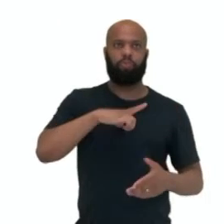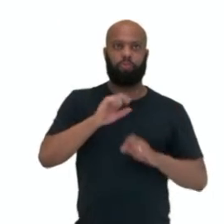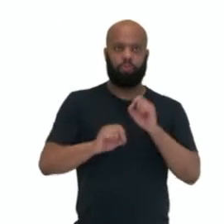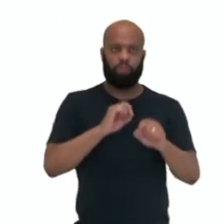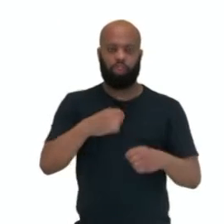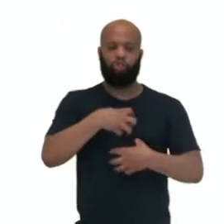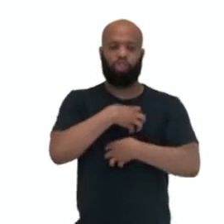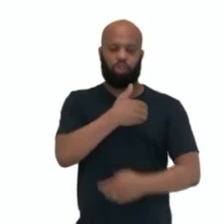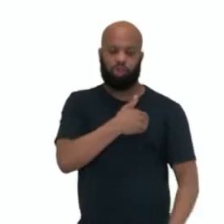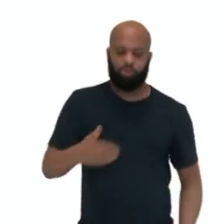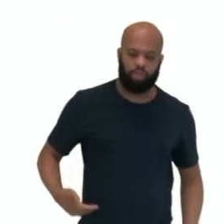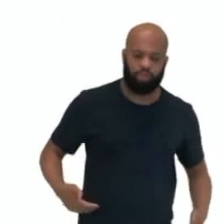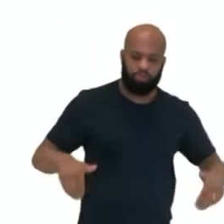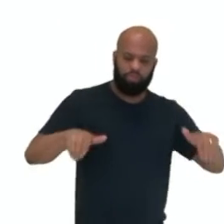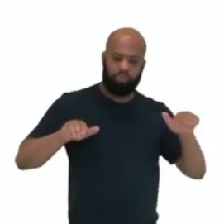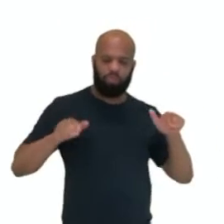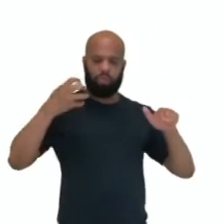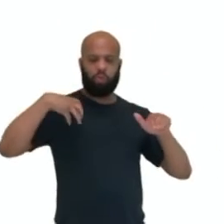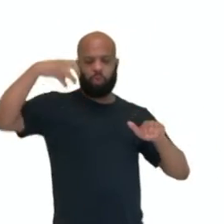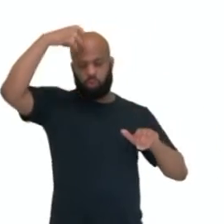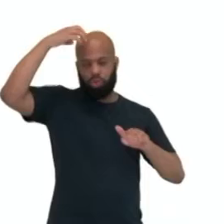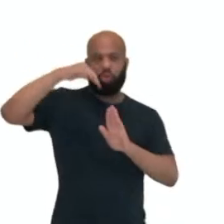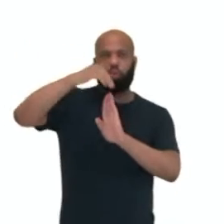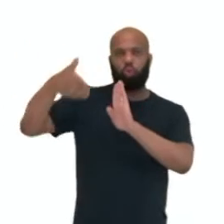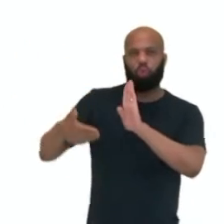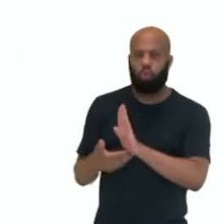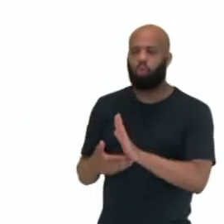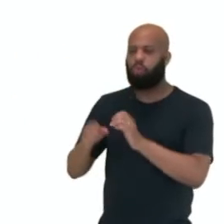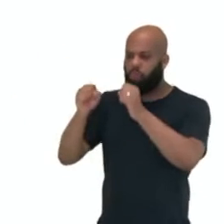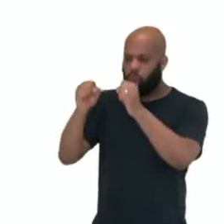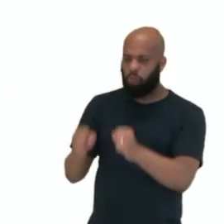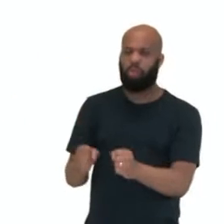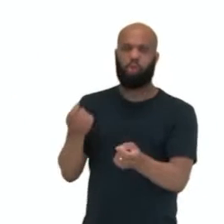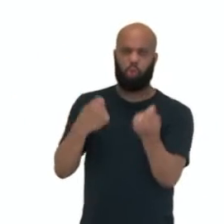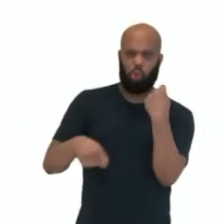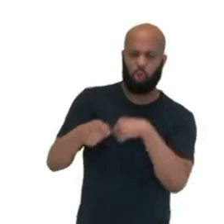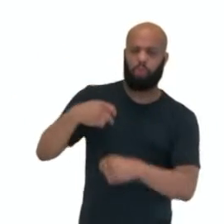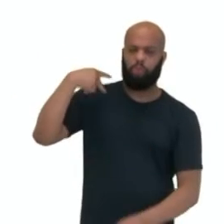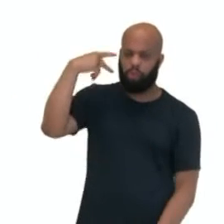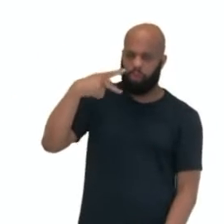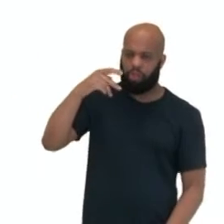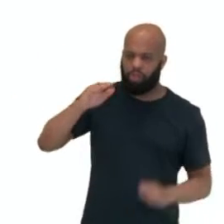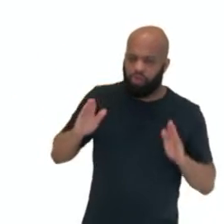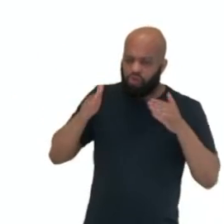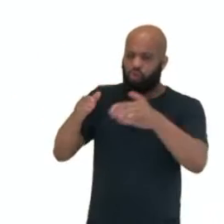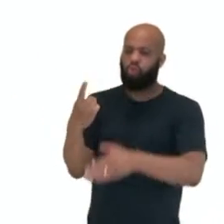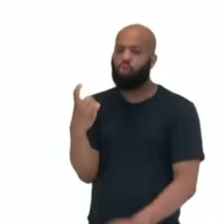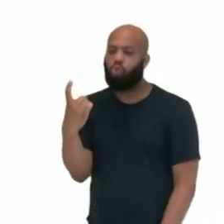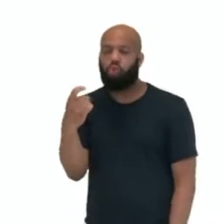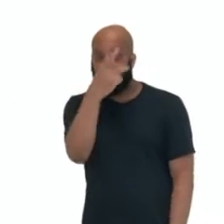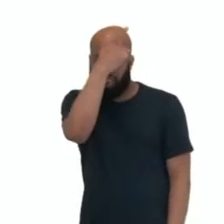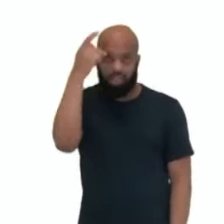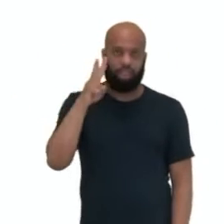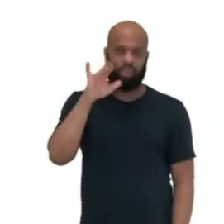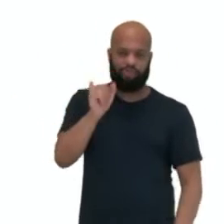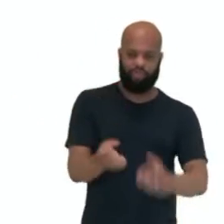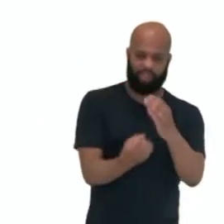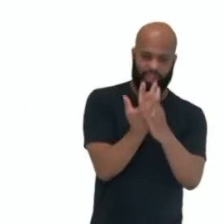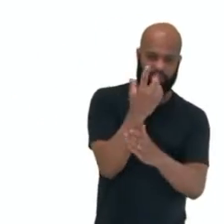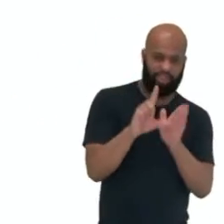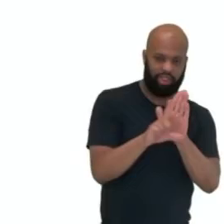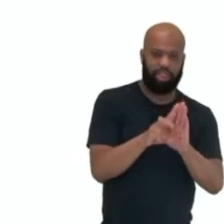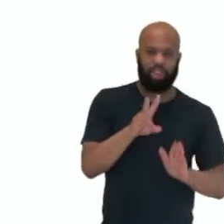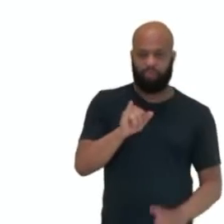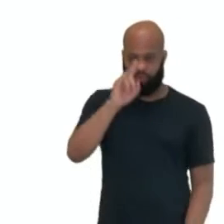Estado absolutista, todo o poder político e econômico é centralizado nas mãos de apenas uma pessoa.